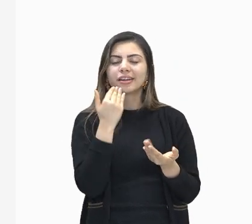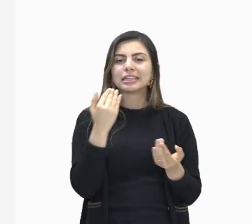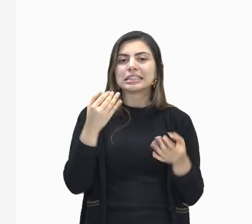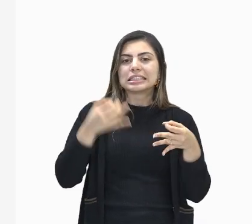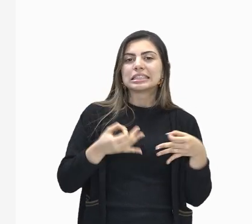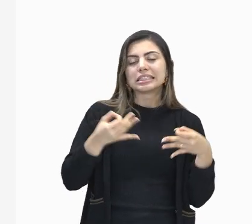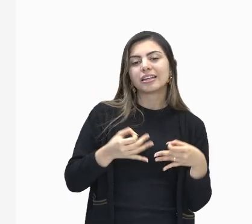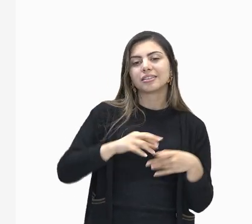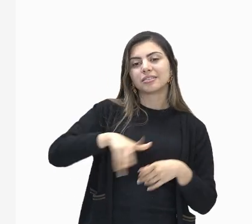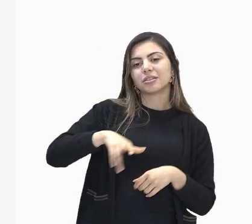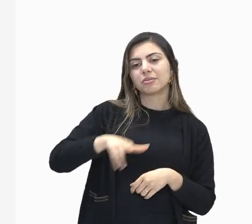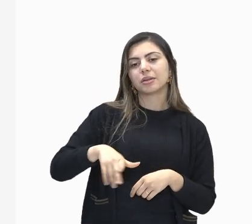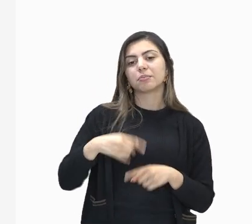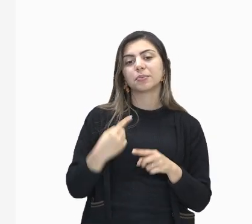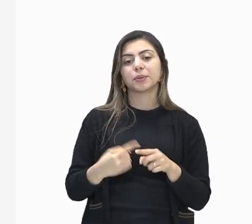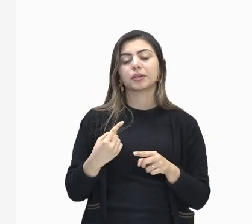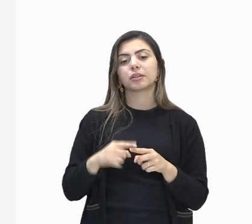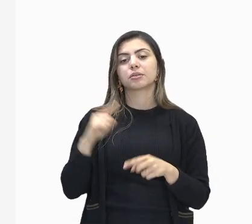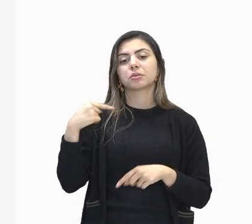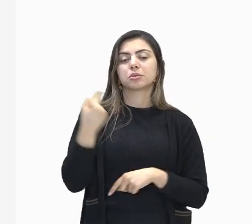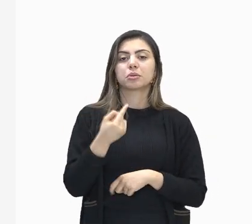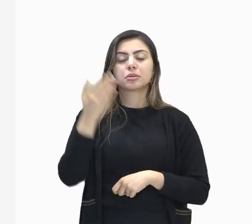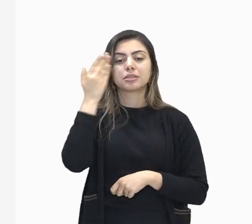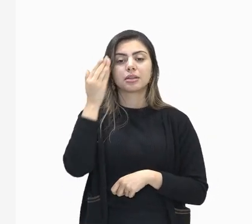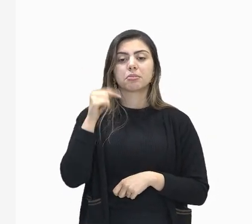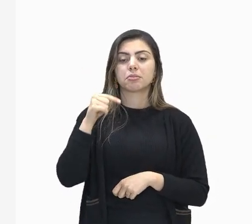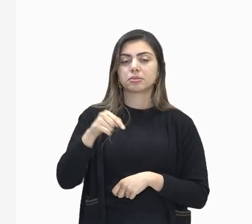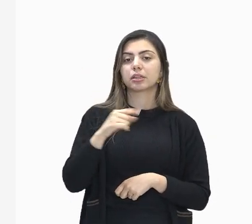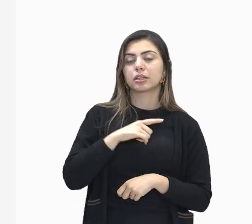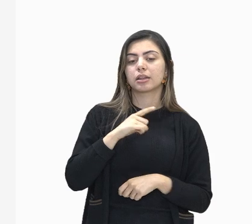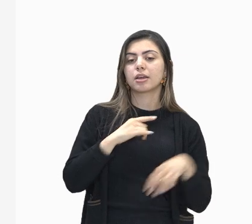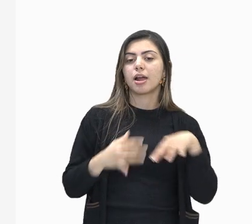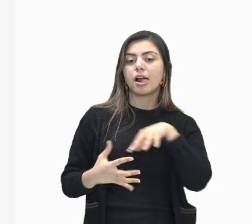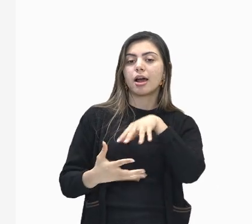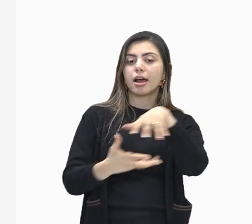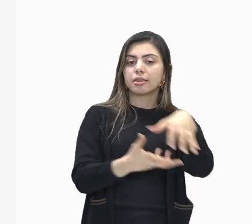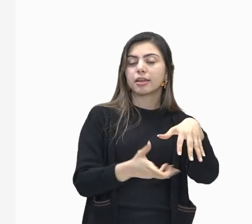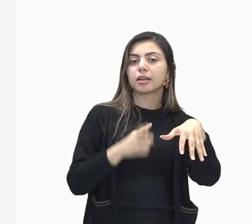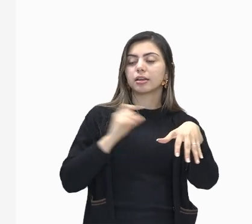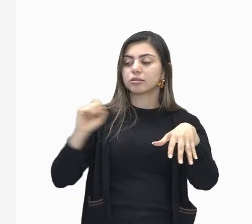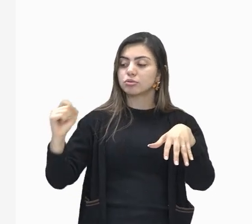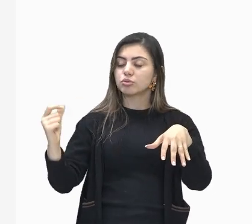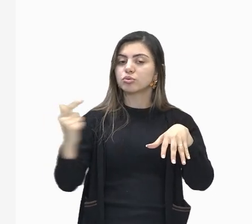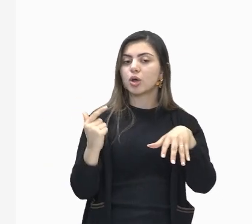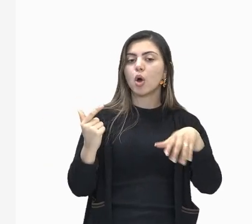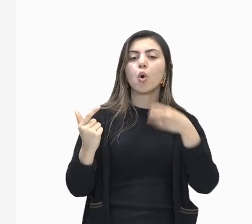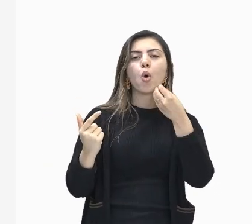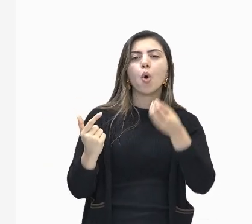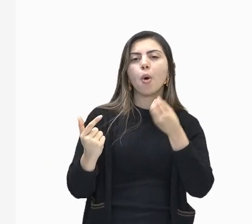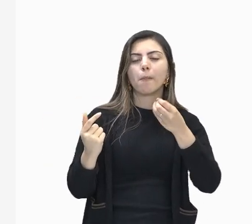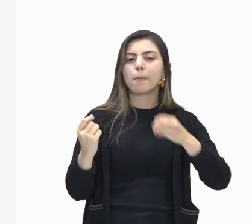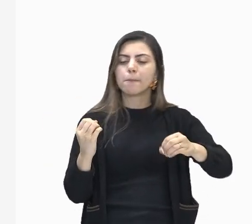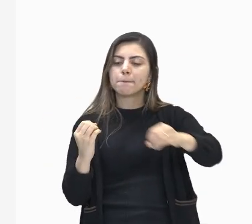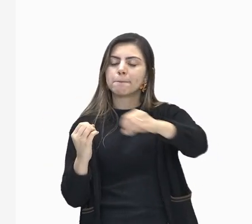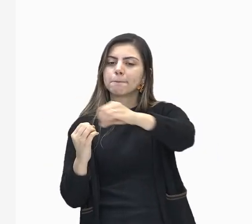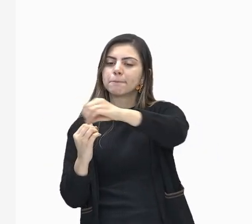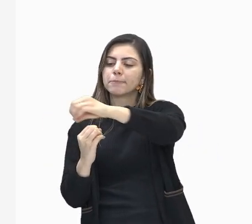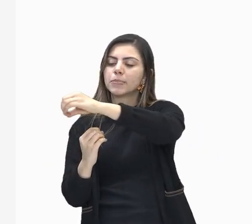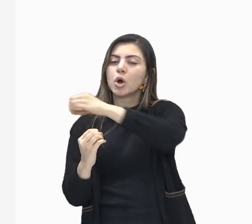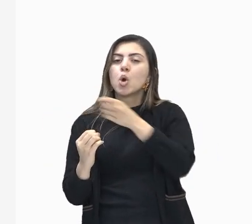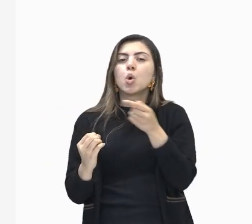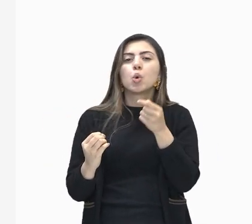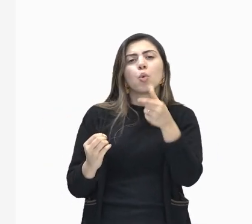bem exagerada porque a elipse que a Terra descreve ao redor do Sol, ela é quase